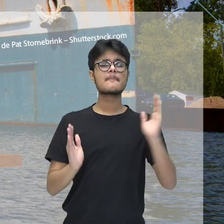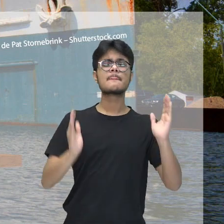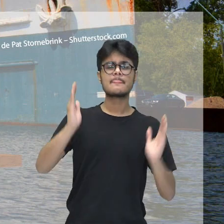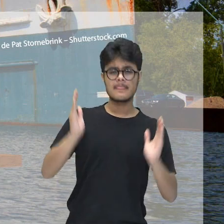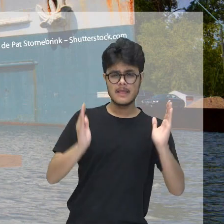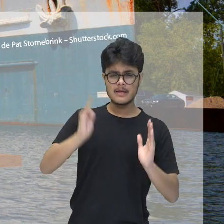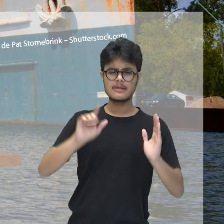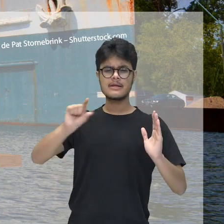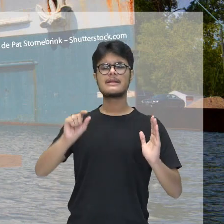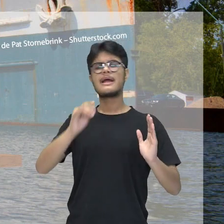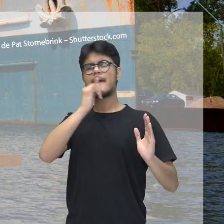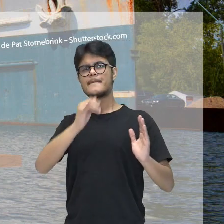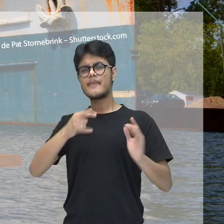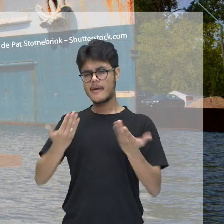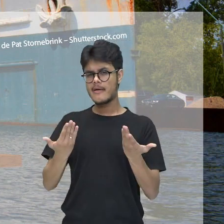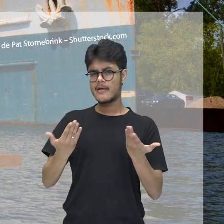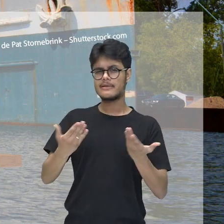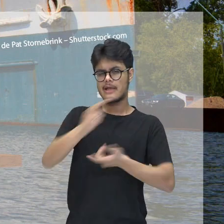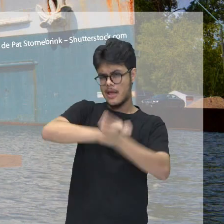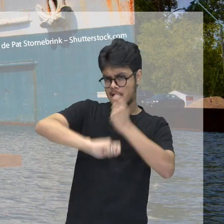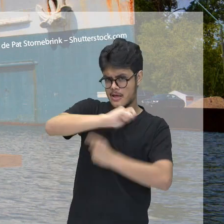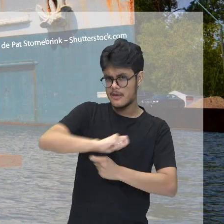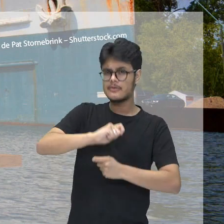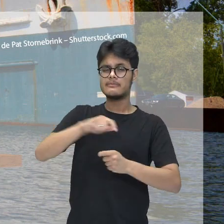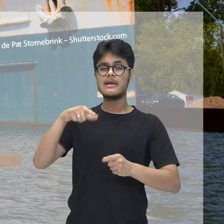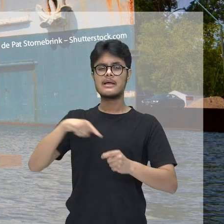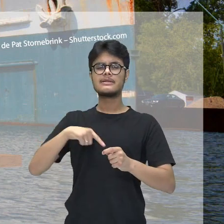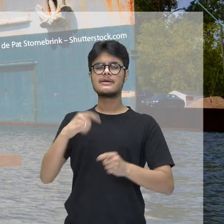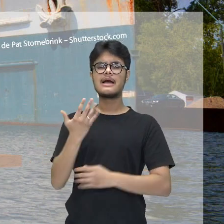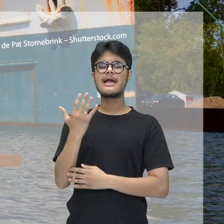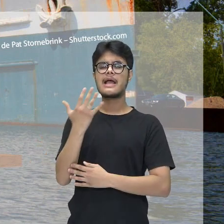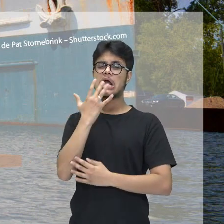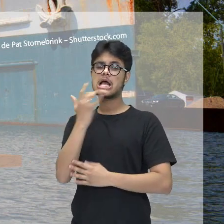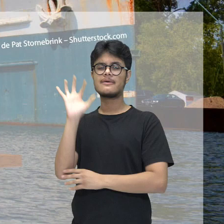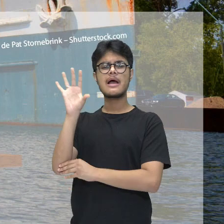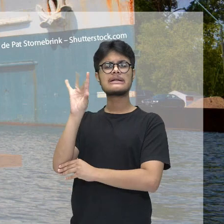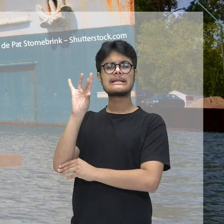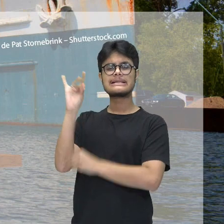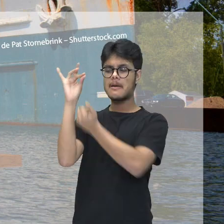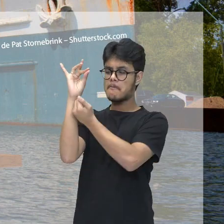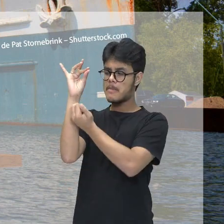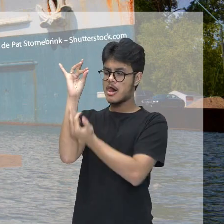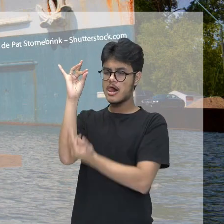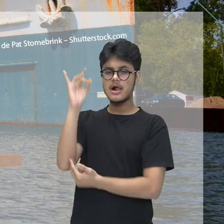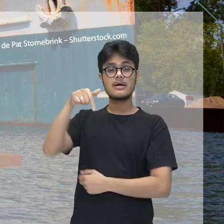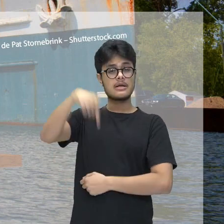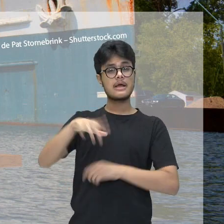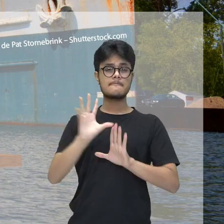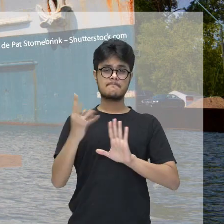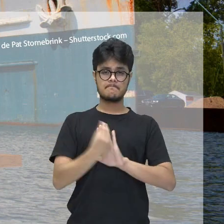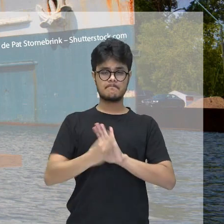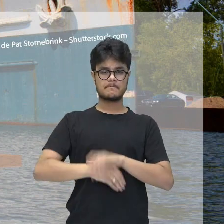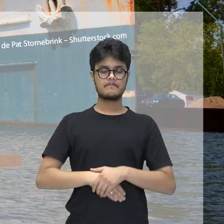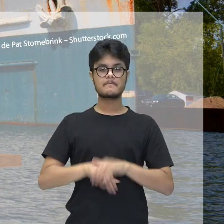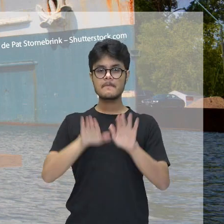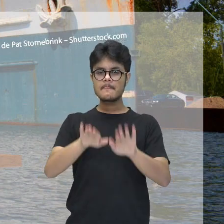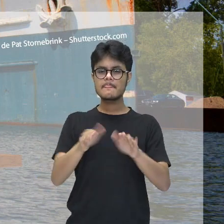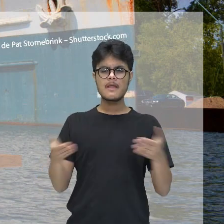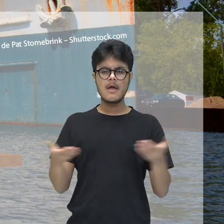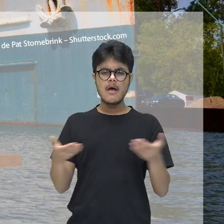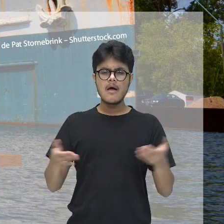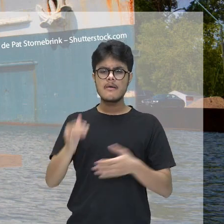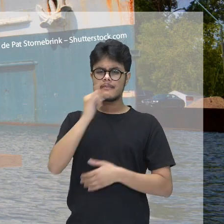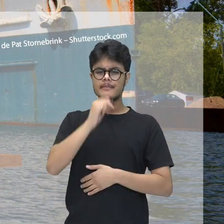Belle Époque, né? O grande boom de desenvolvimento ali que houve na Amazônia. Então, vamos